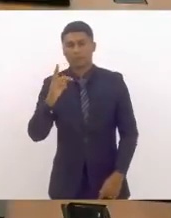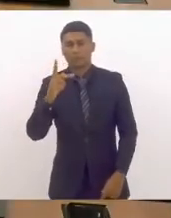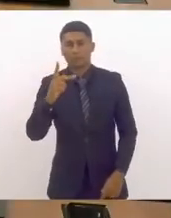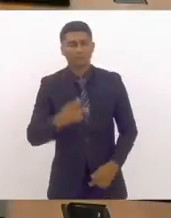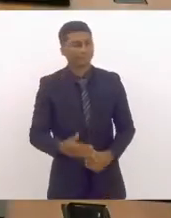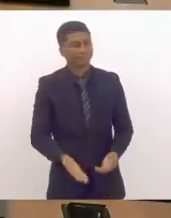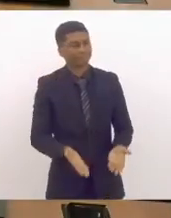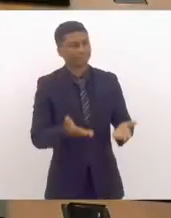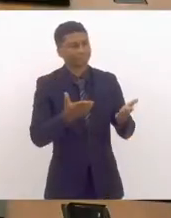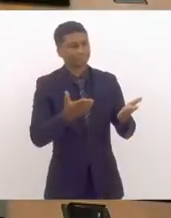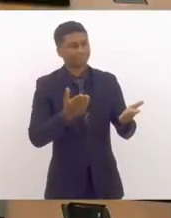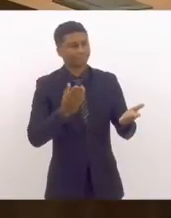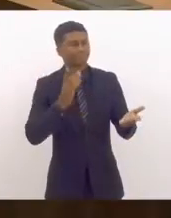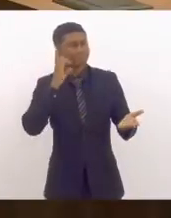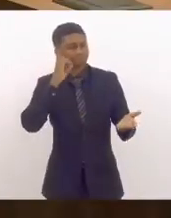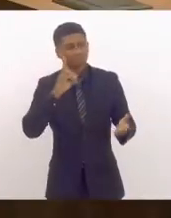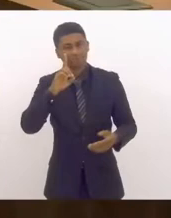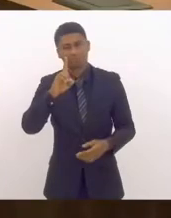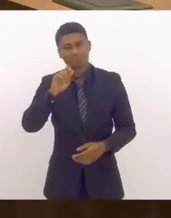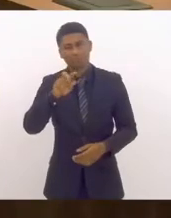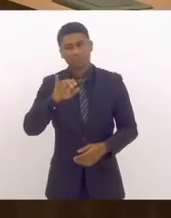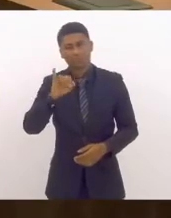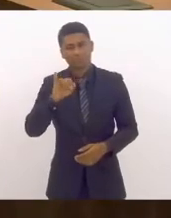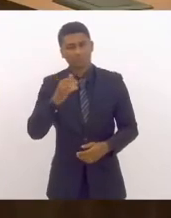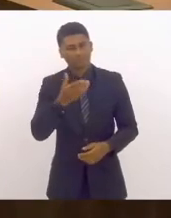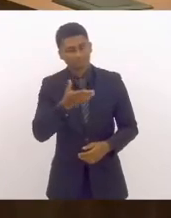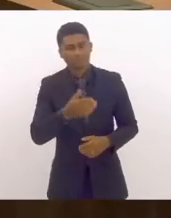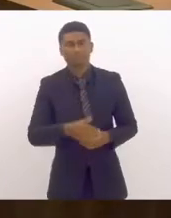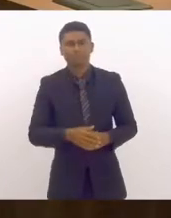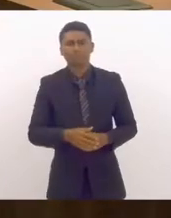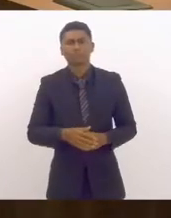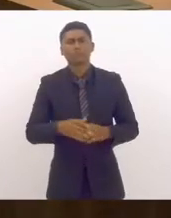Deputada Dani Monteiro, já faz algum tempo que a